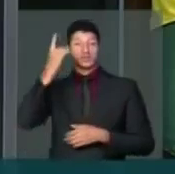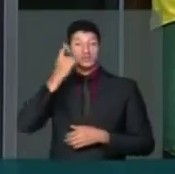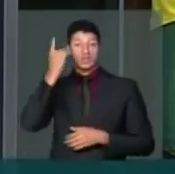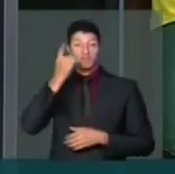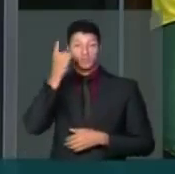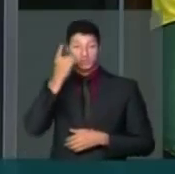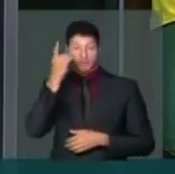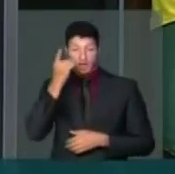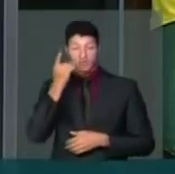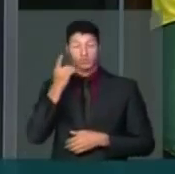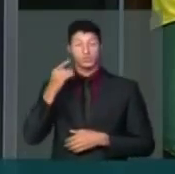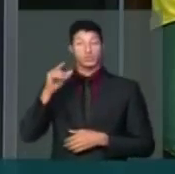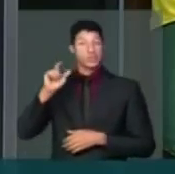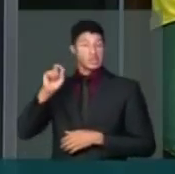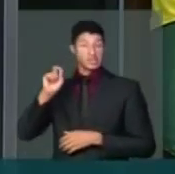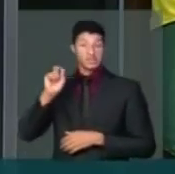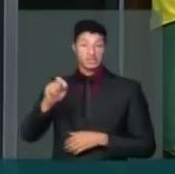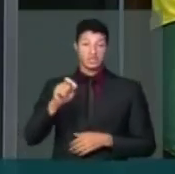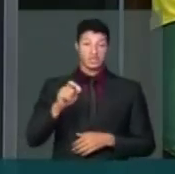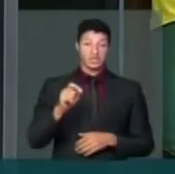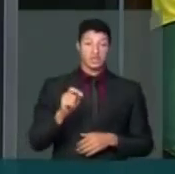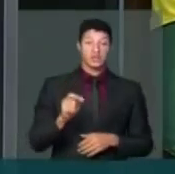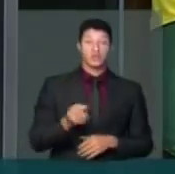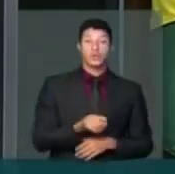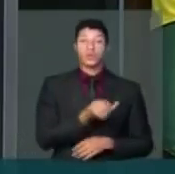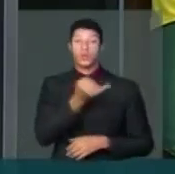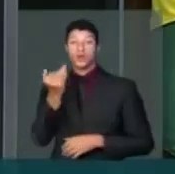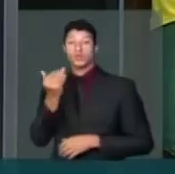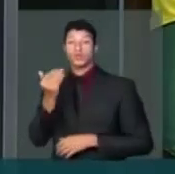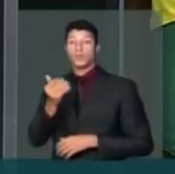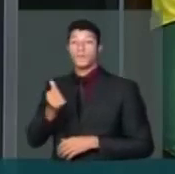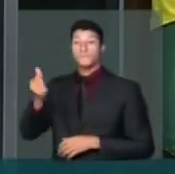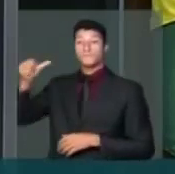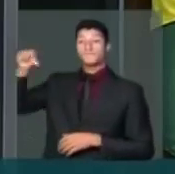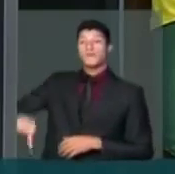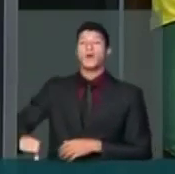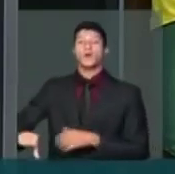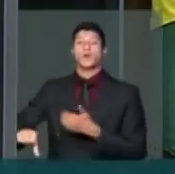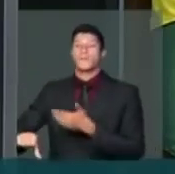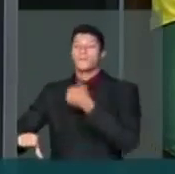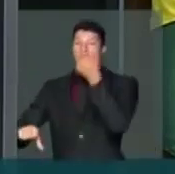deputados para os quais, quanto pior, melhor.